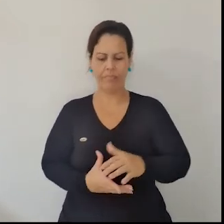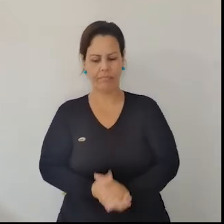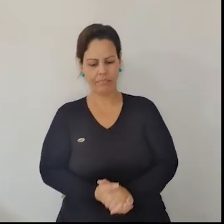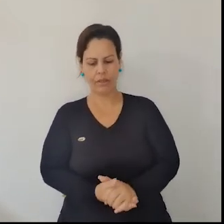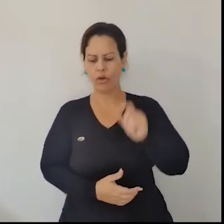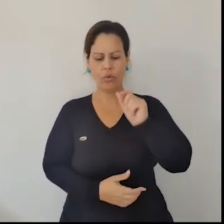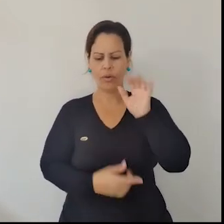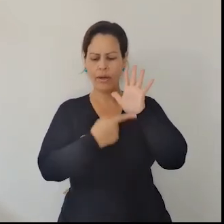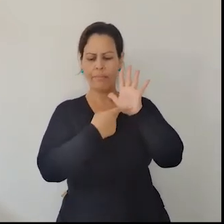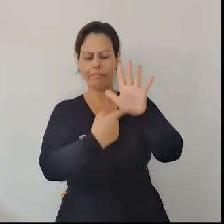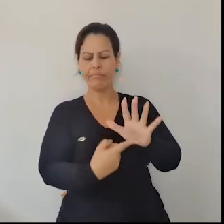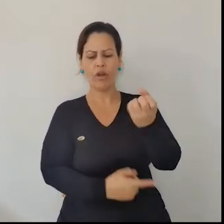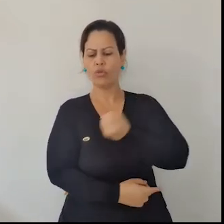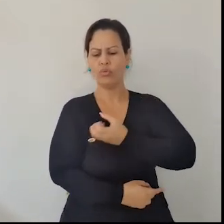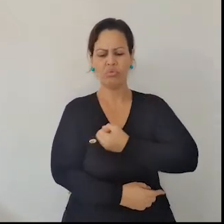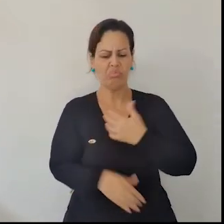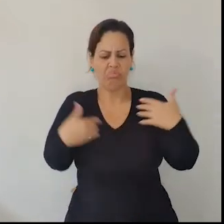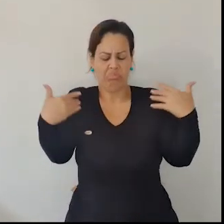Por exemplo,